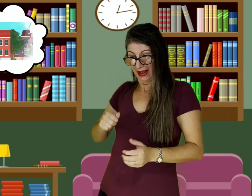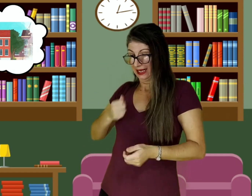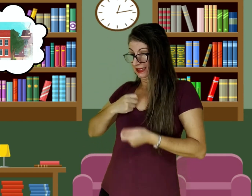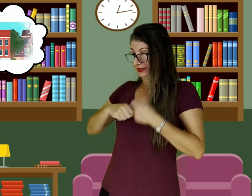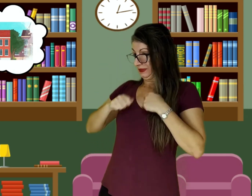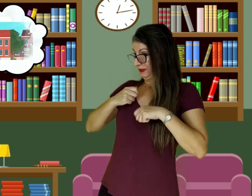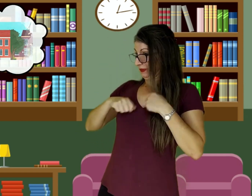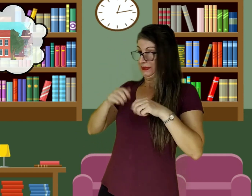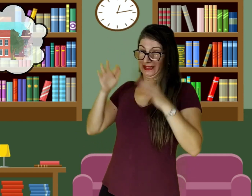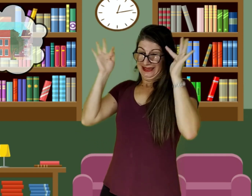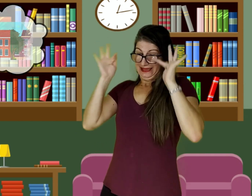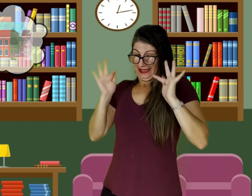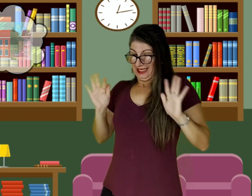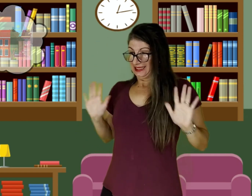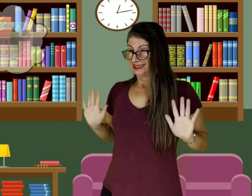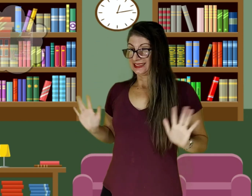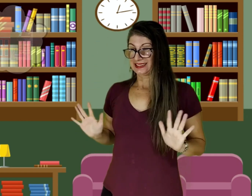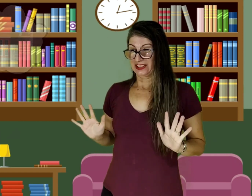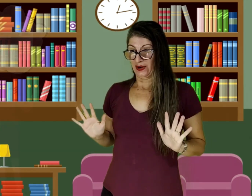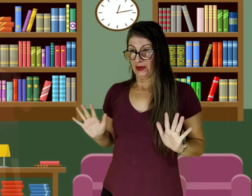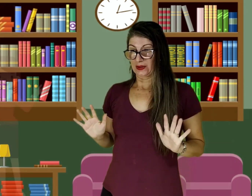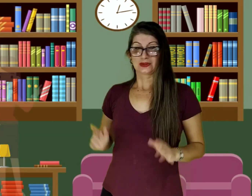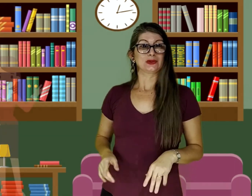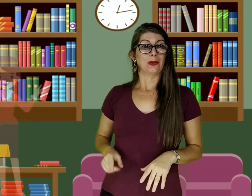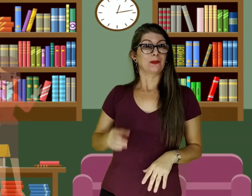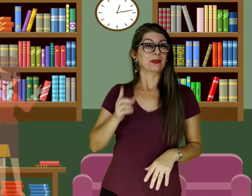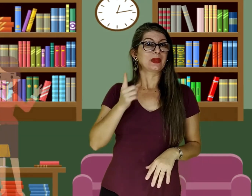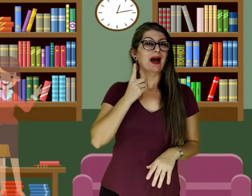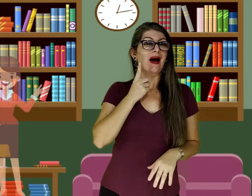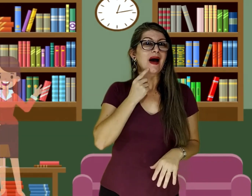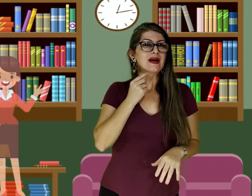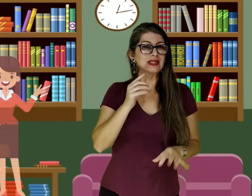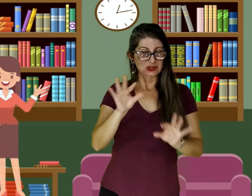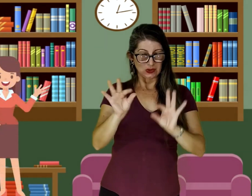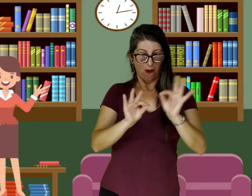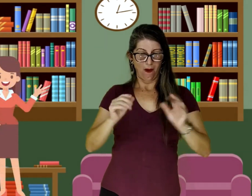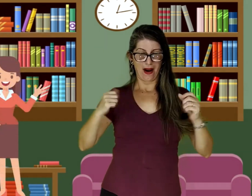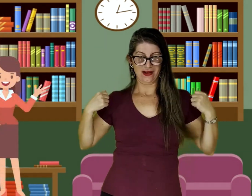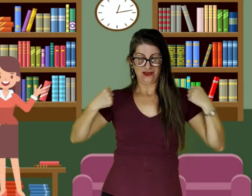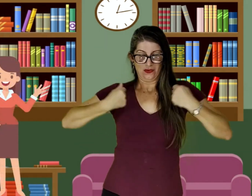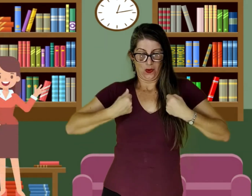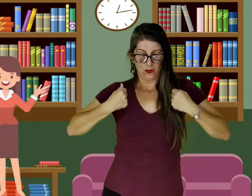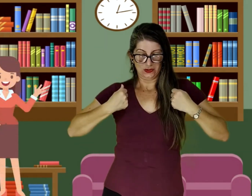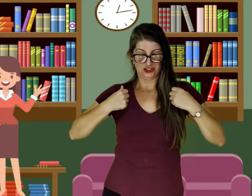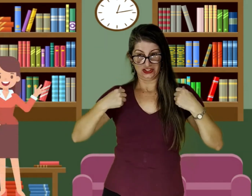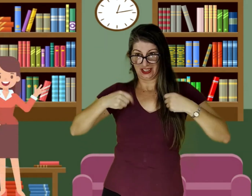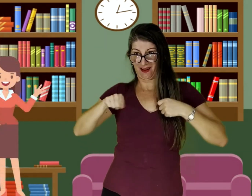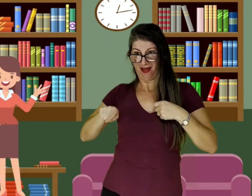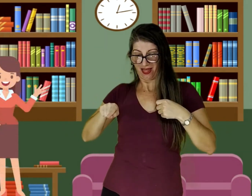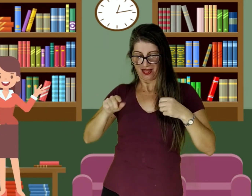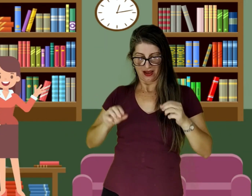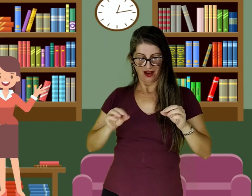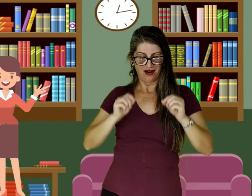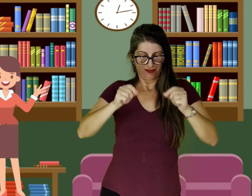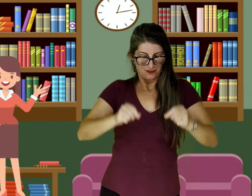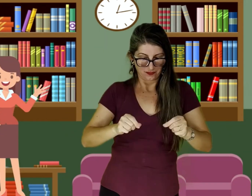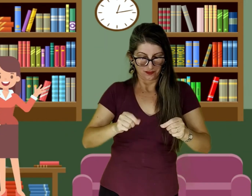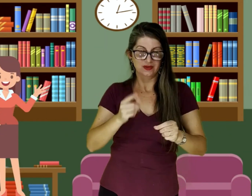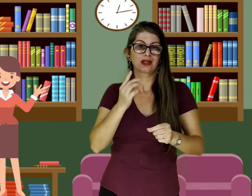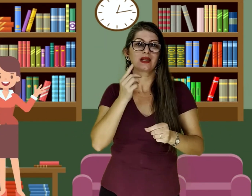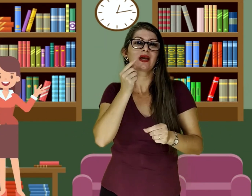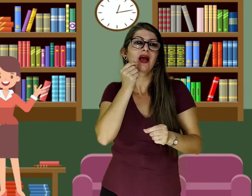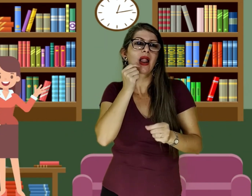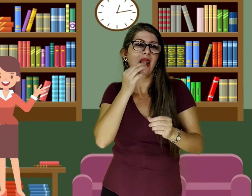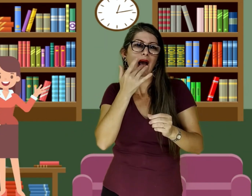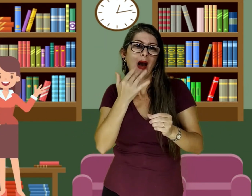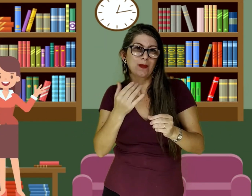está muito ansioso e feliz. A tia Só já organizou a mochila do Pedro. Botou